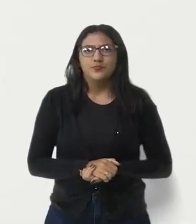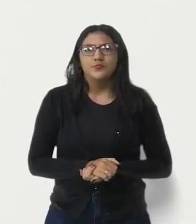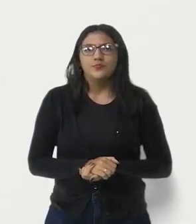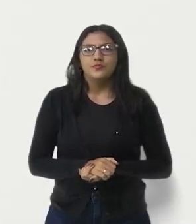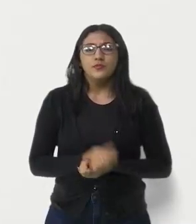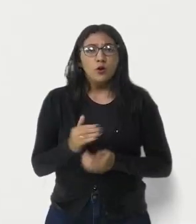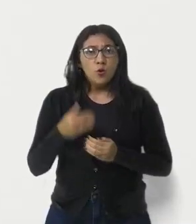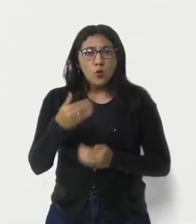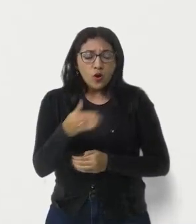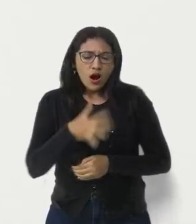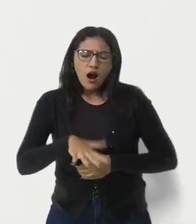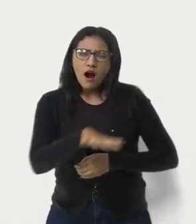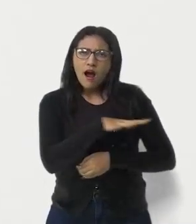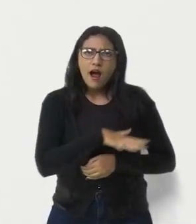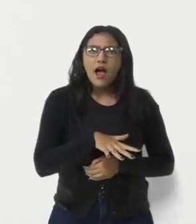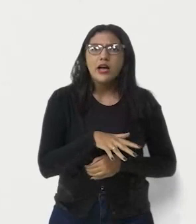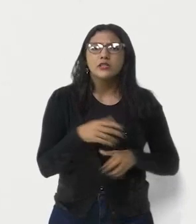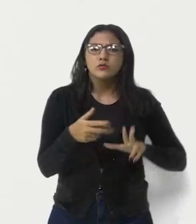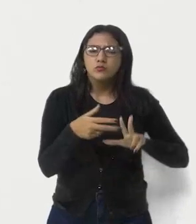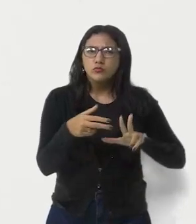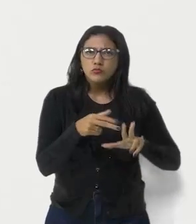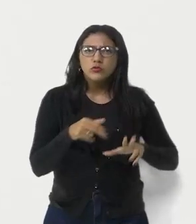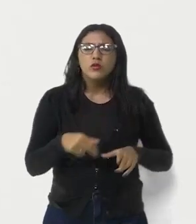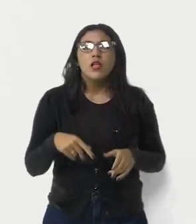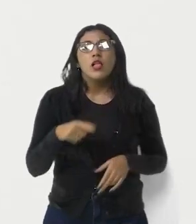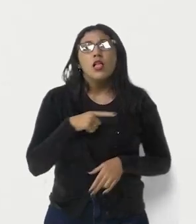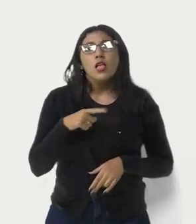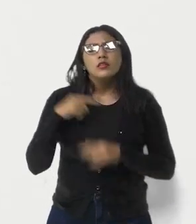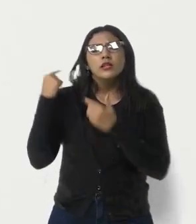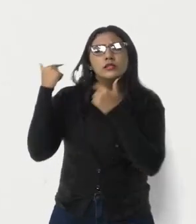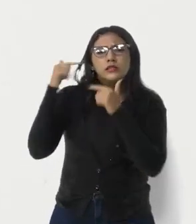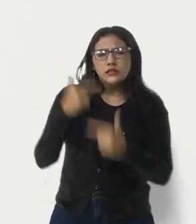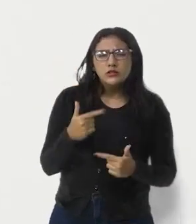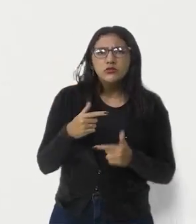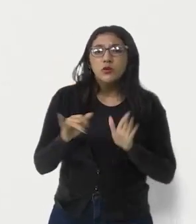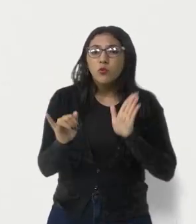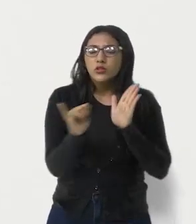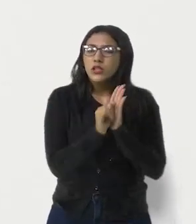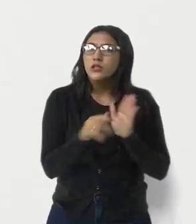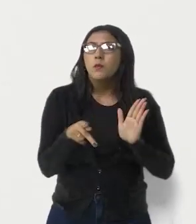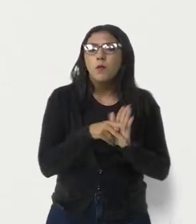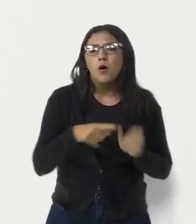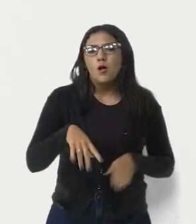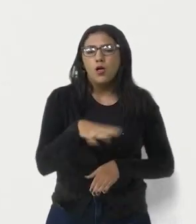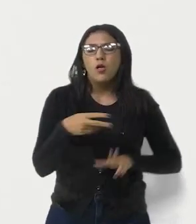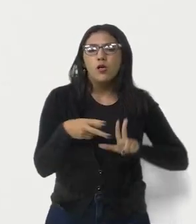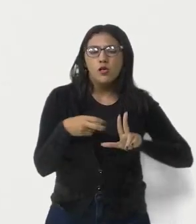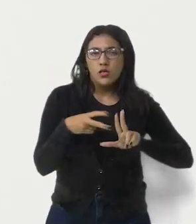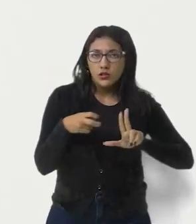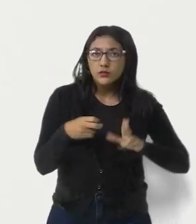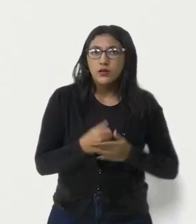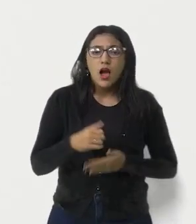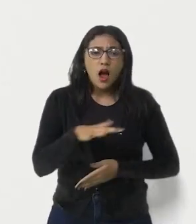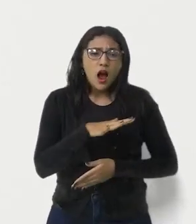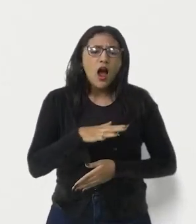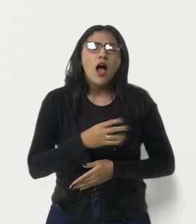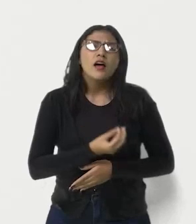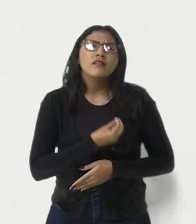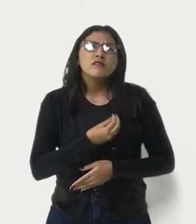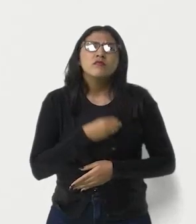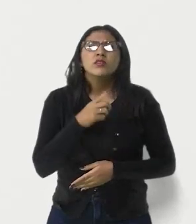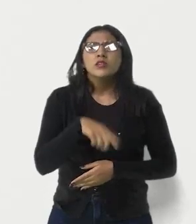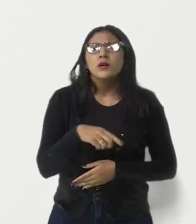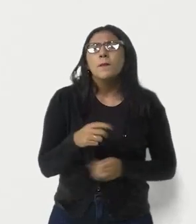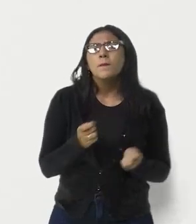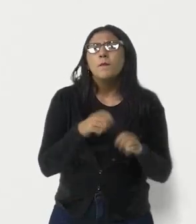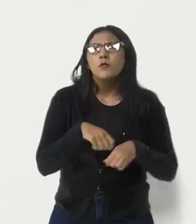terras indígenas garantem a proteção dos direitos e da identidade desses povos. cujos meios de vida possibilitam a manutenção